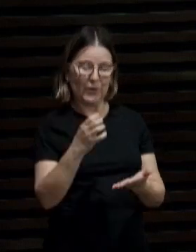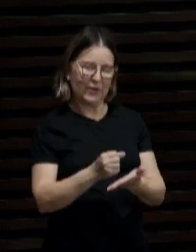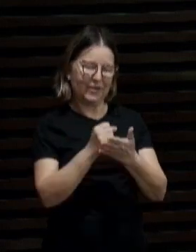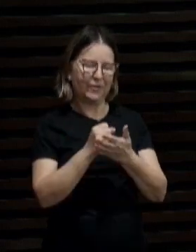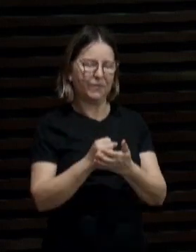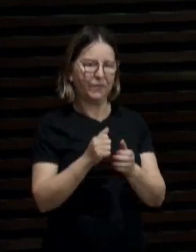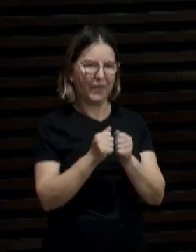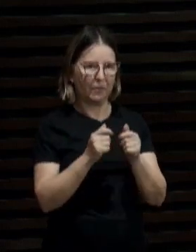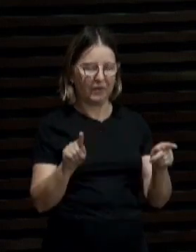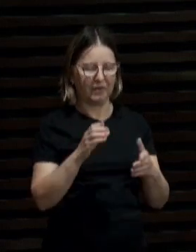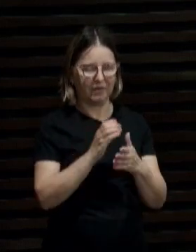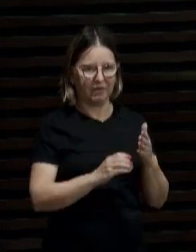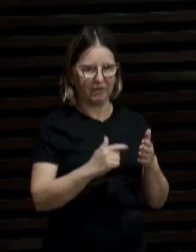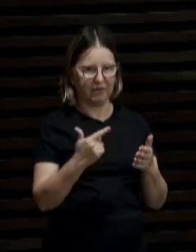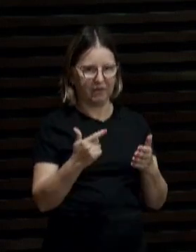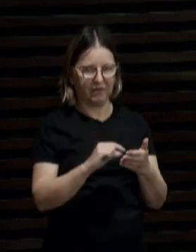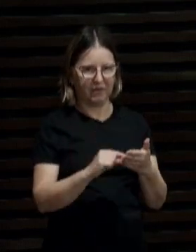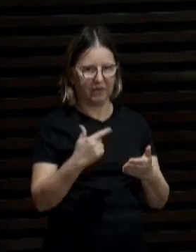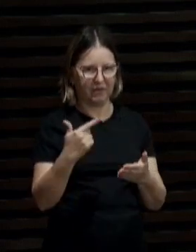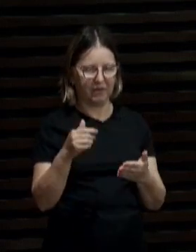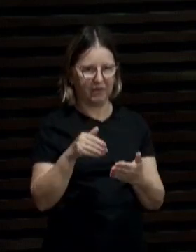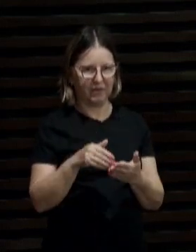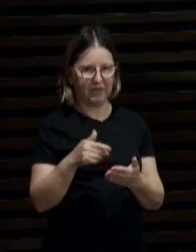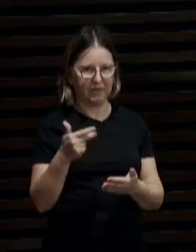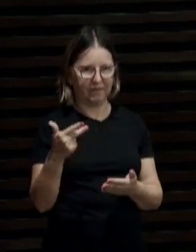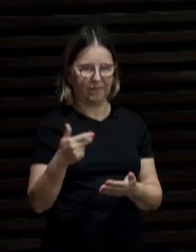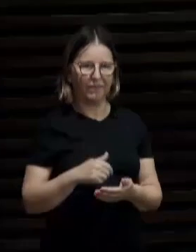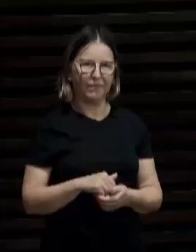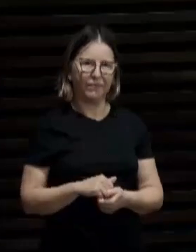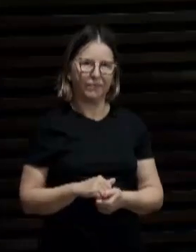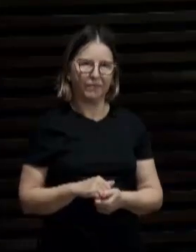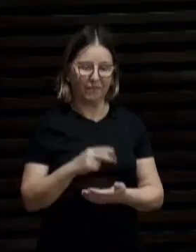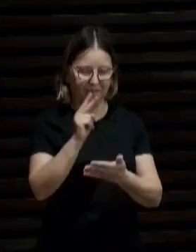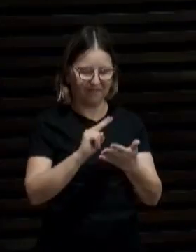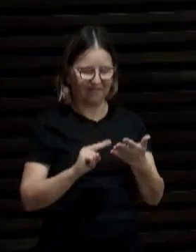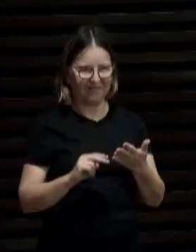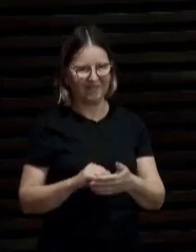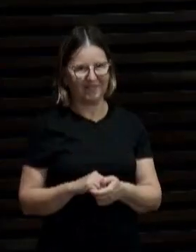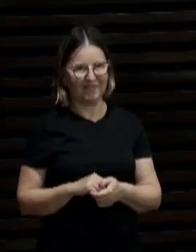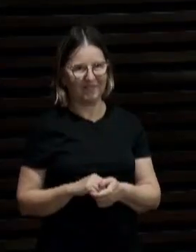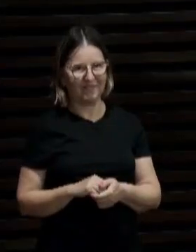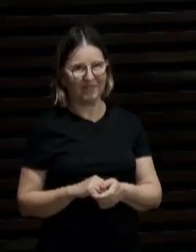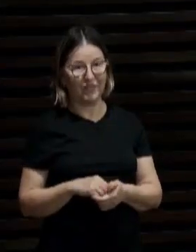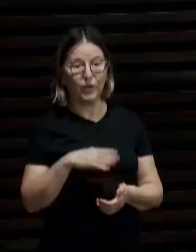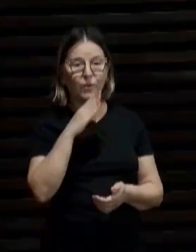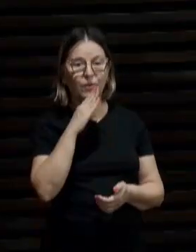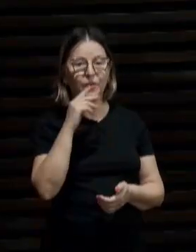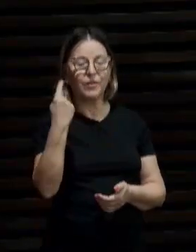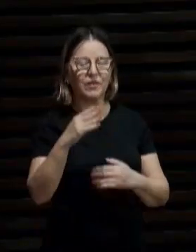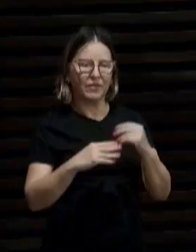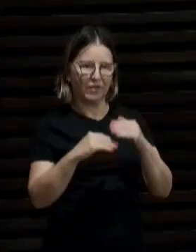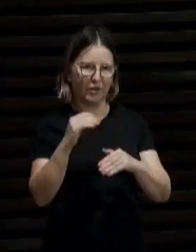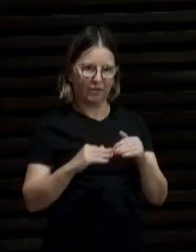Apocalipse 2, de 2 a 3. Vamos ler? Conheço as tuas